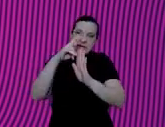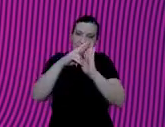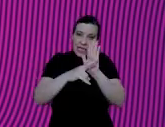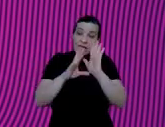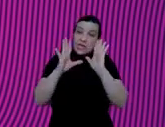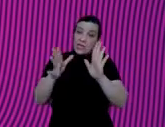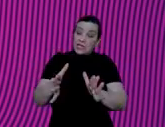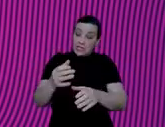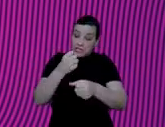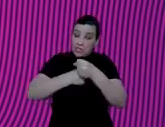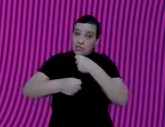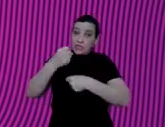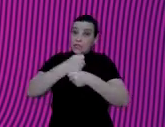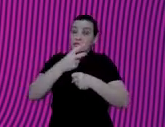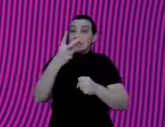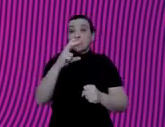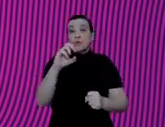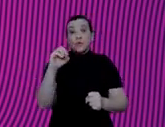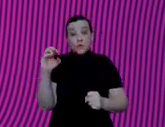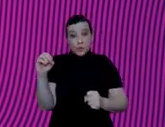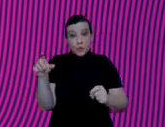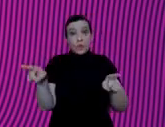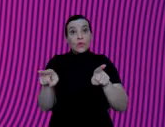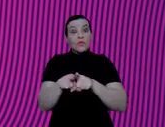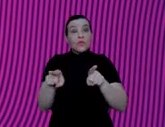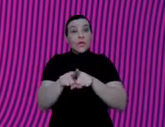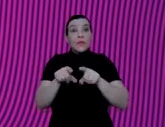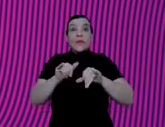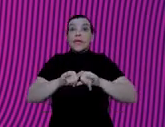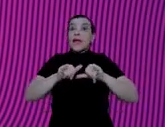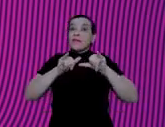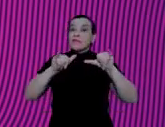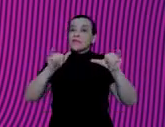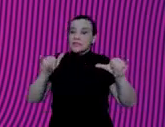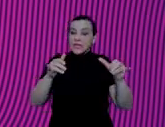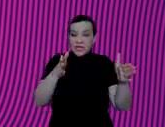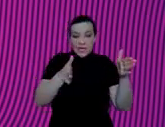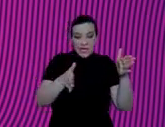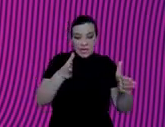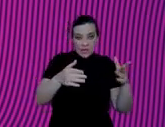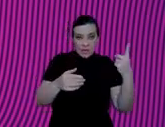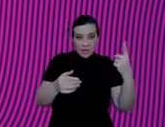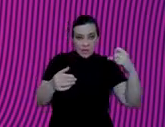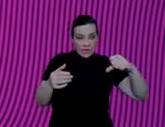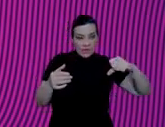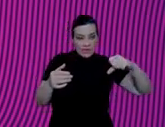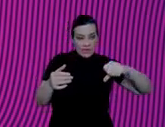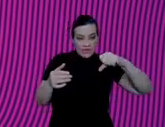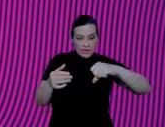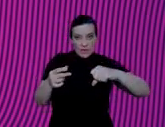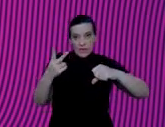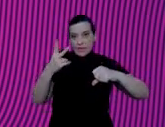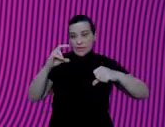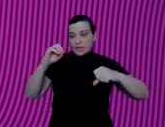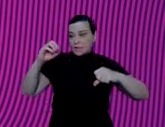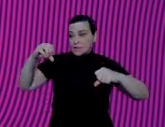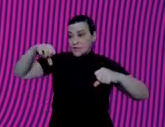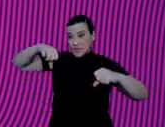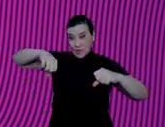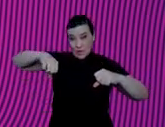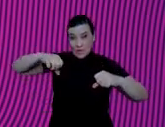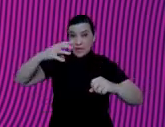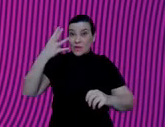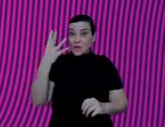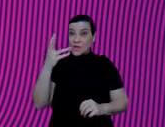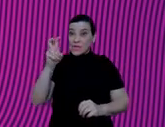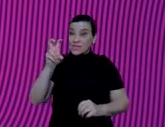É bom dizer que a estimativa é que entre 1999 e 2009 foram 450 mil